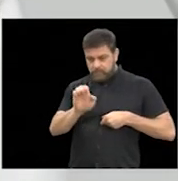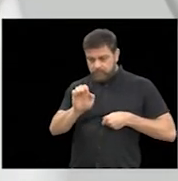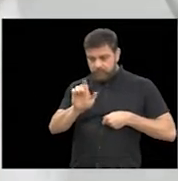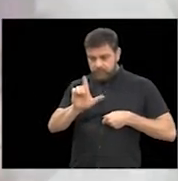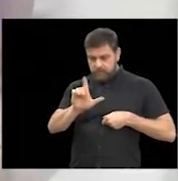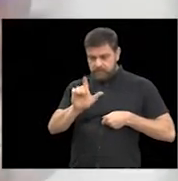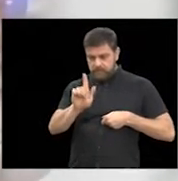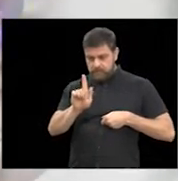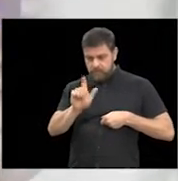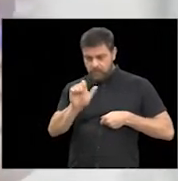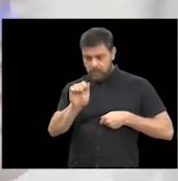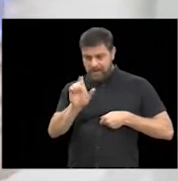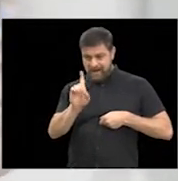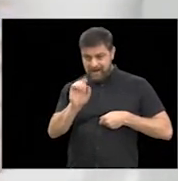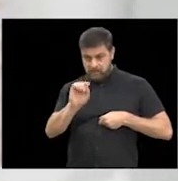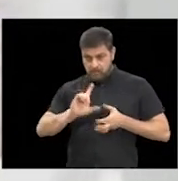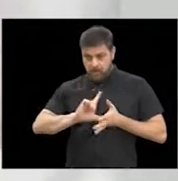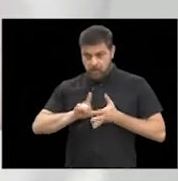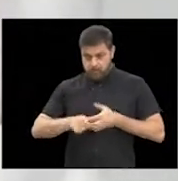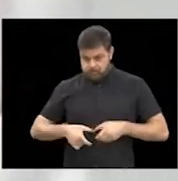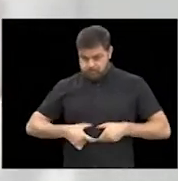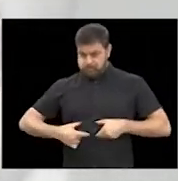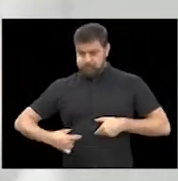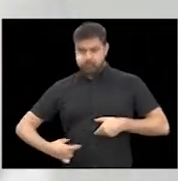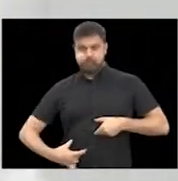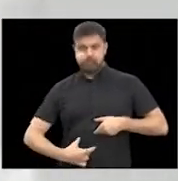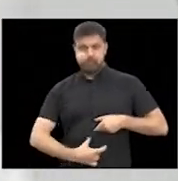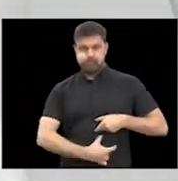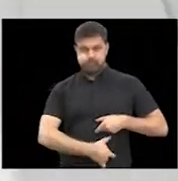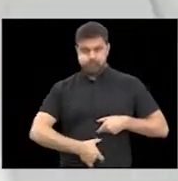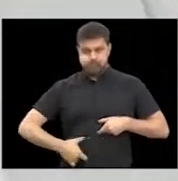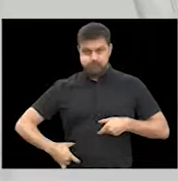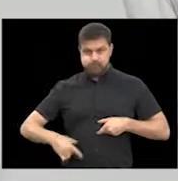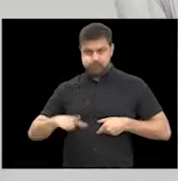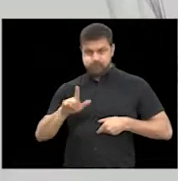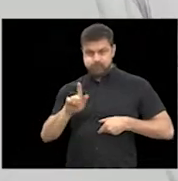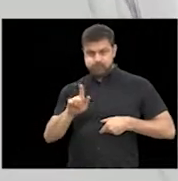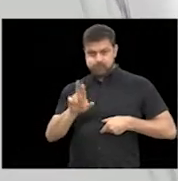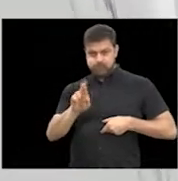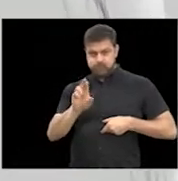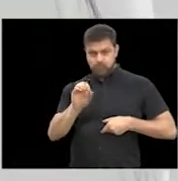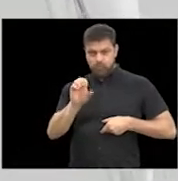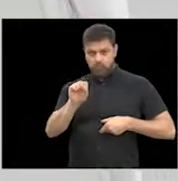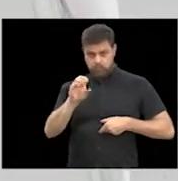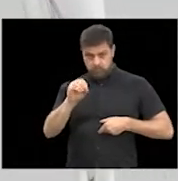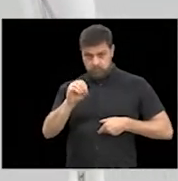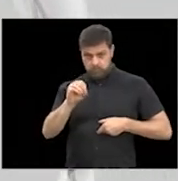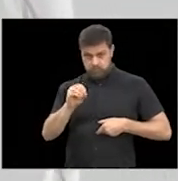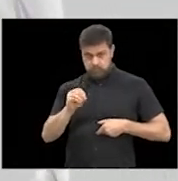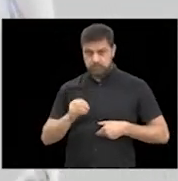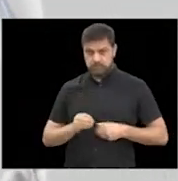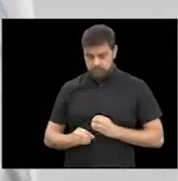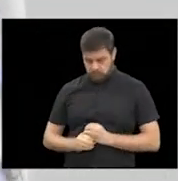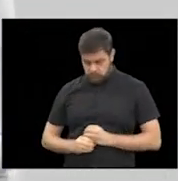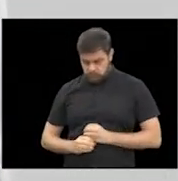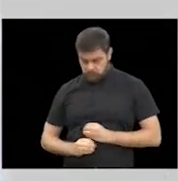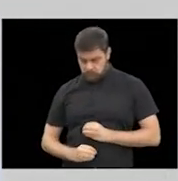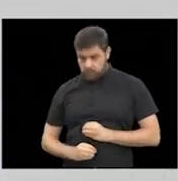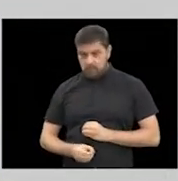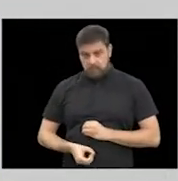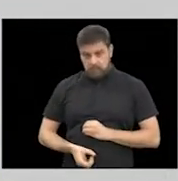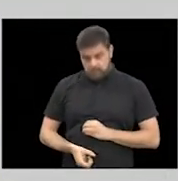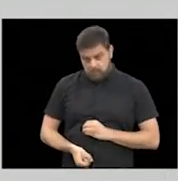é? E depois vai para o intestino grosso, que e aí, é o cólon. E aí vai embora. E vai até